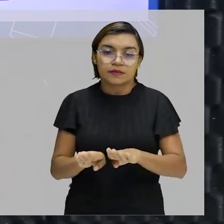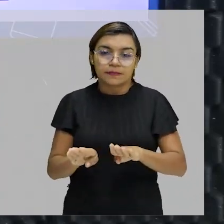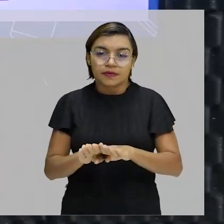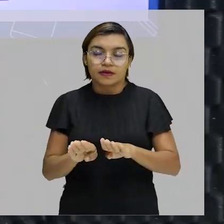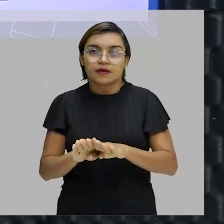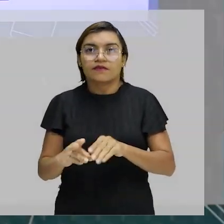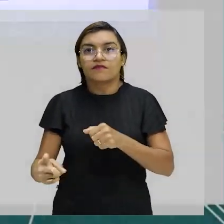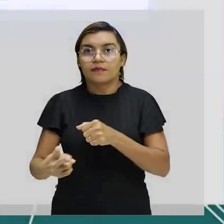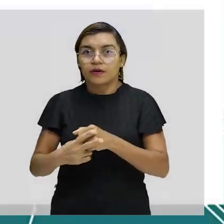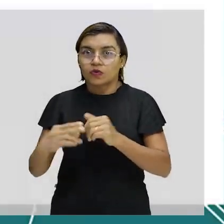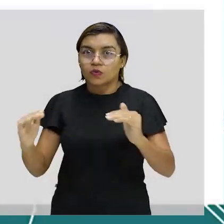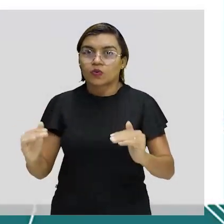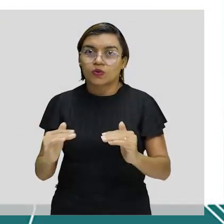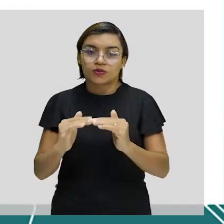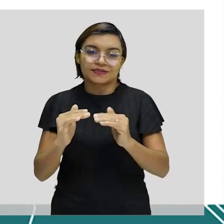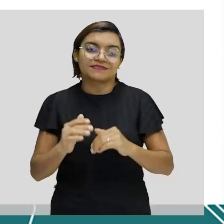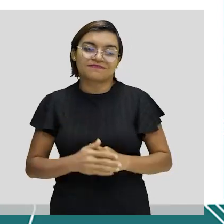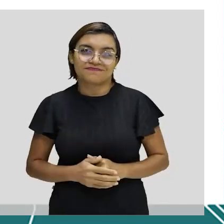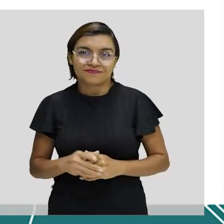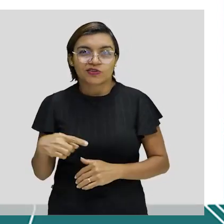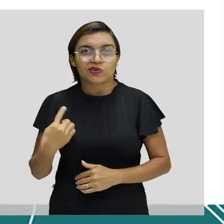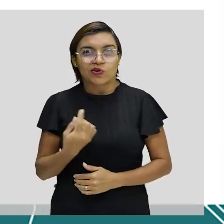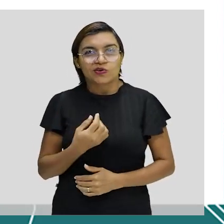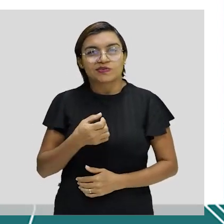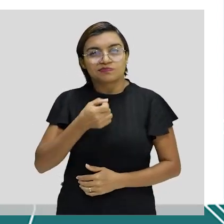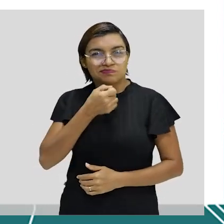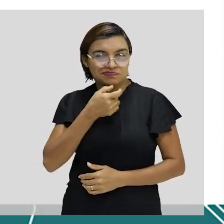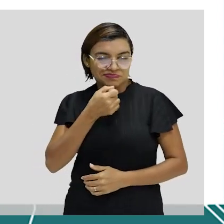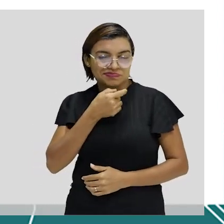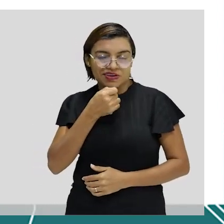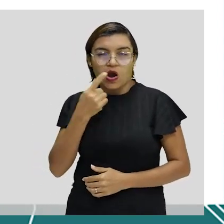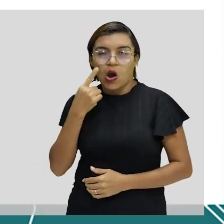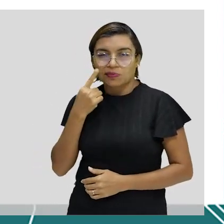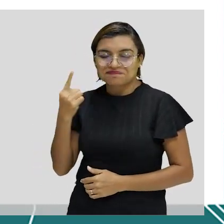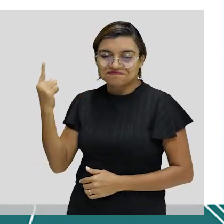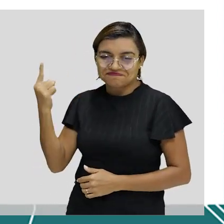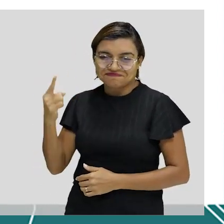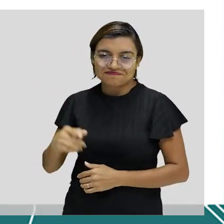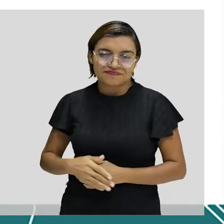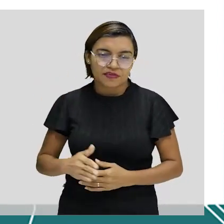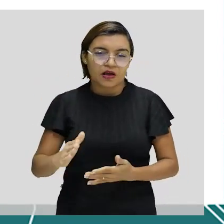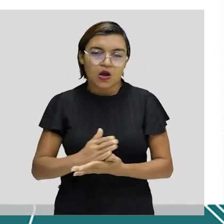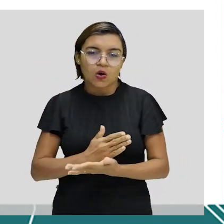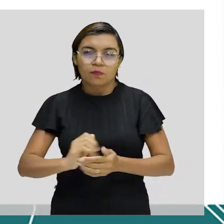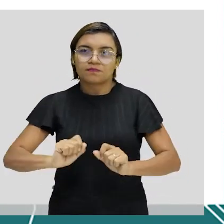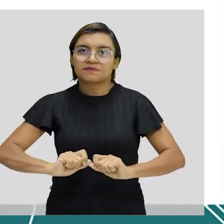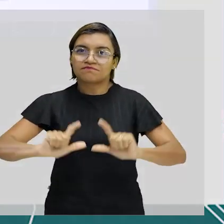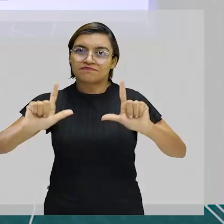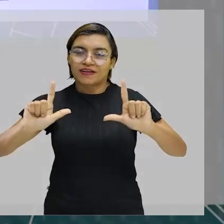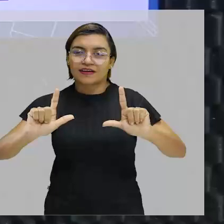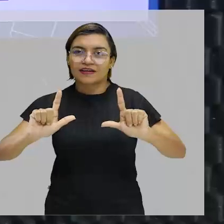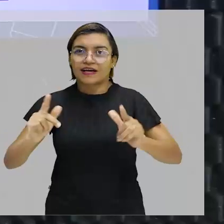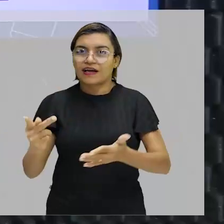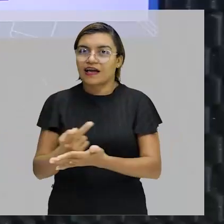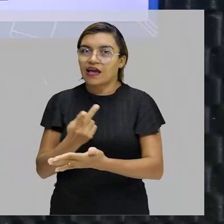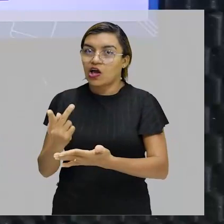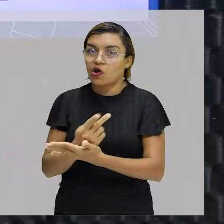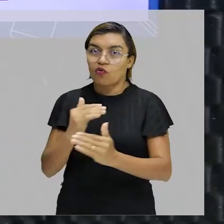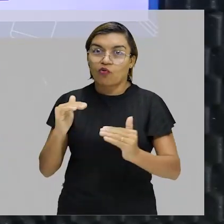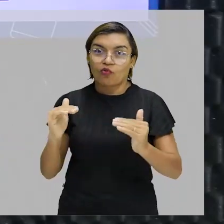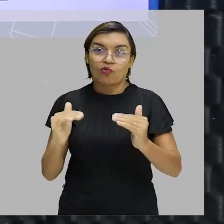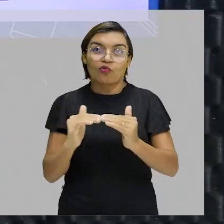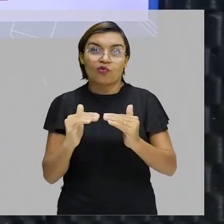dita. E aí, para a gente brincar, né, para a gente sorrir um pouquinho de novo, algumas plaquinhas com erros de